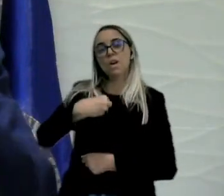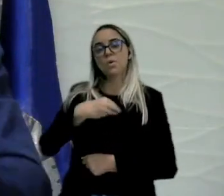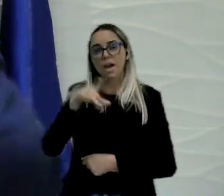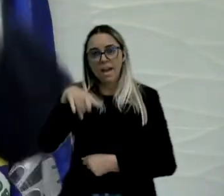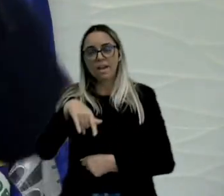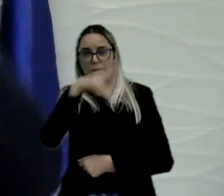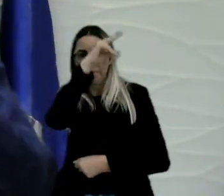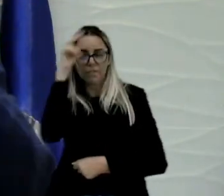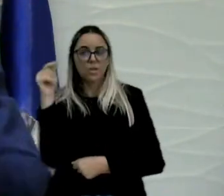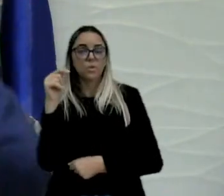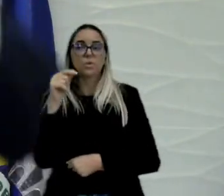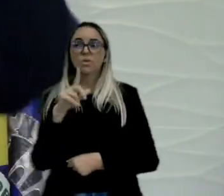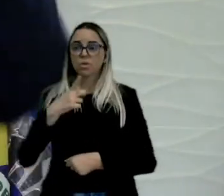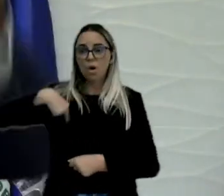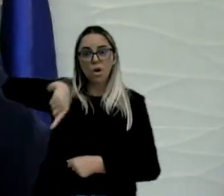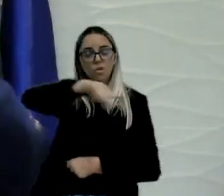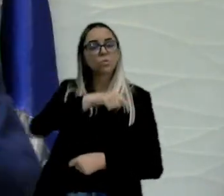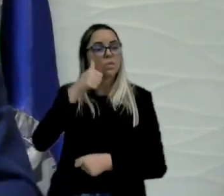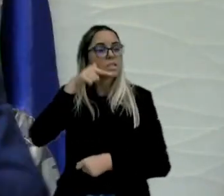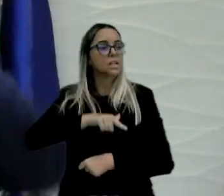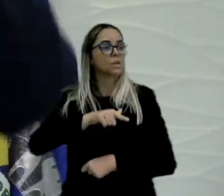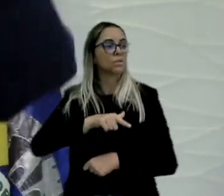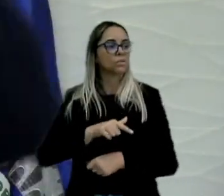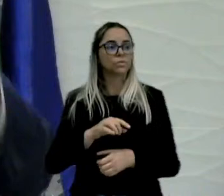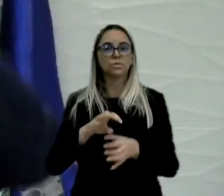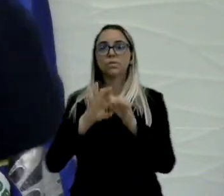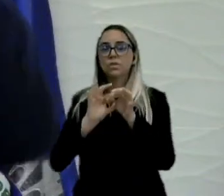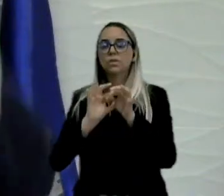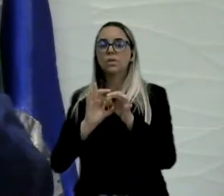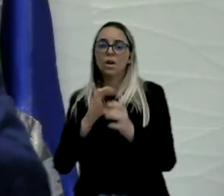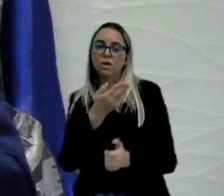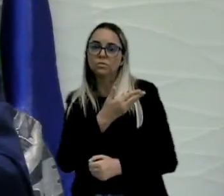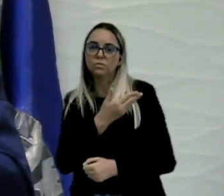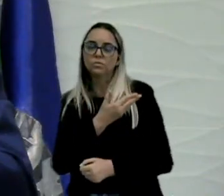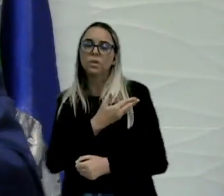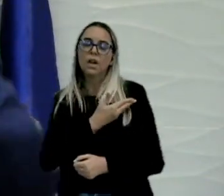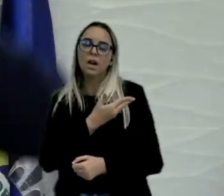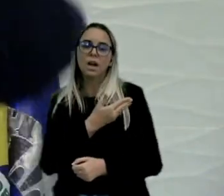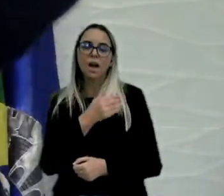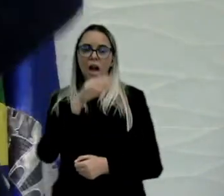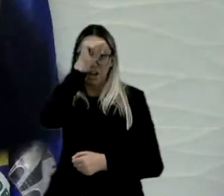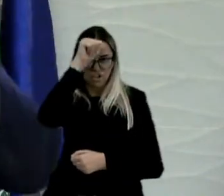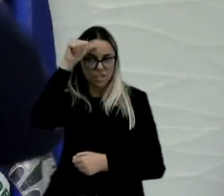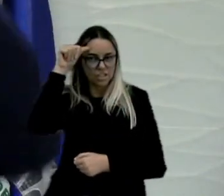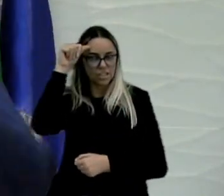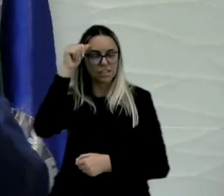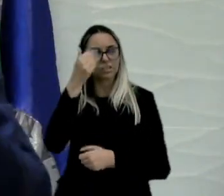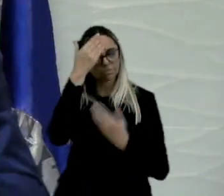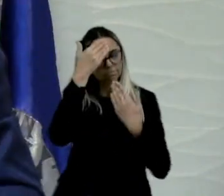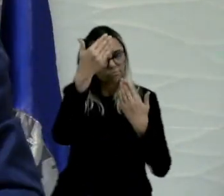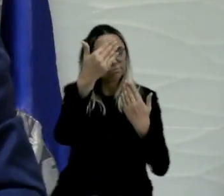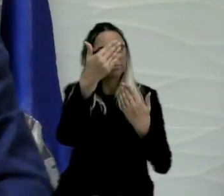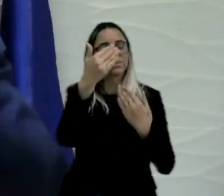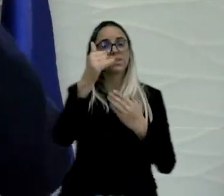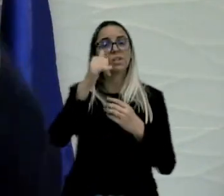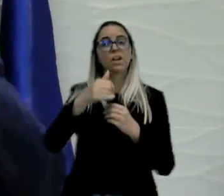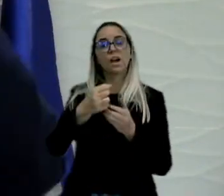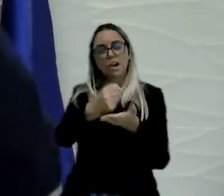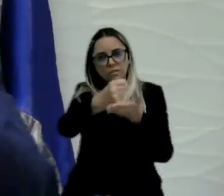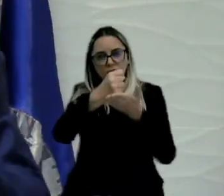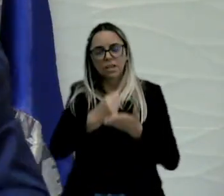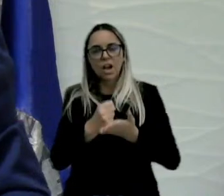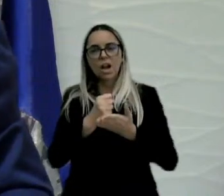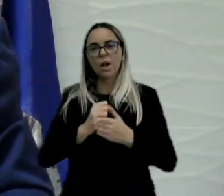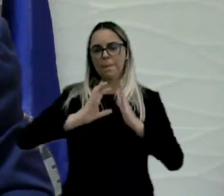é a gente conseguimos com apoio dele quero lhe agradecer Alexandre Baté pelo apoio que você deu ao